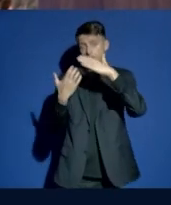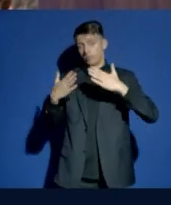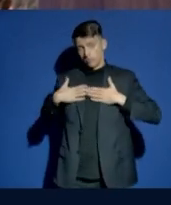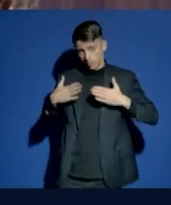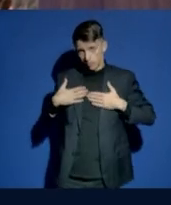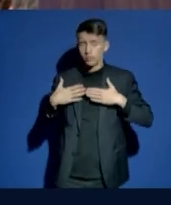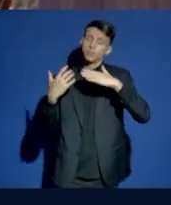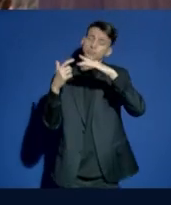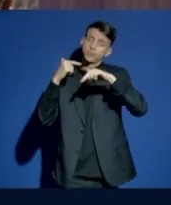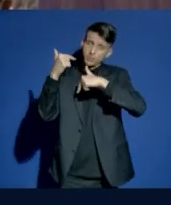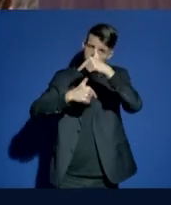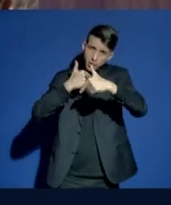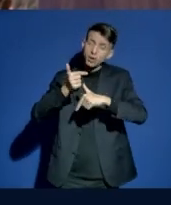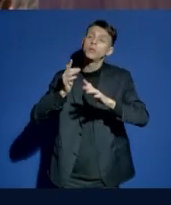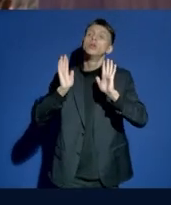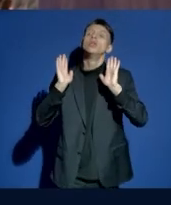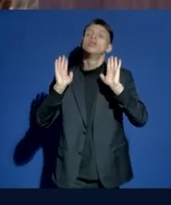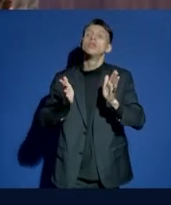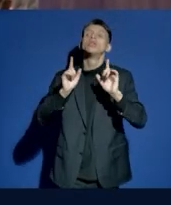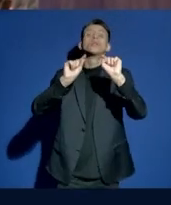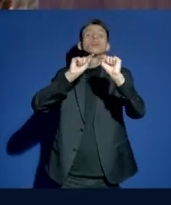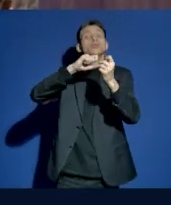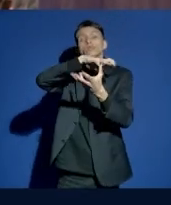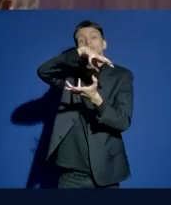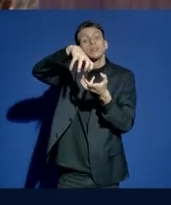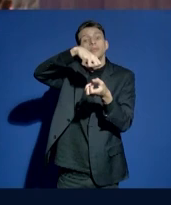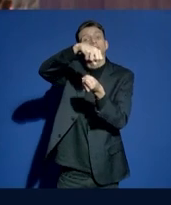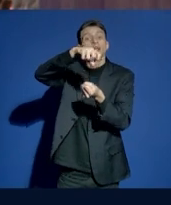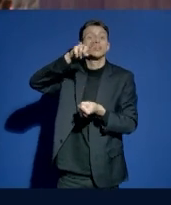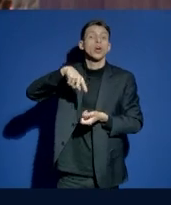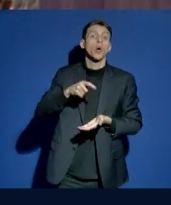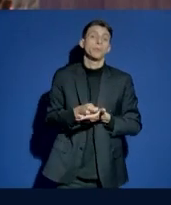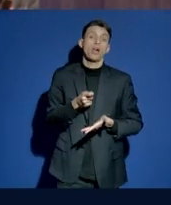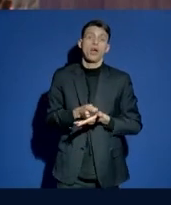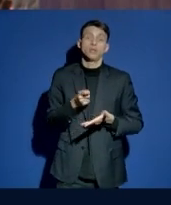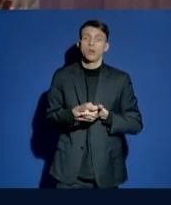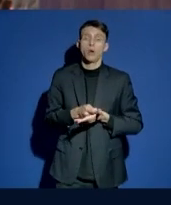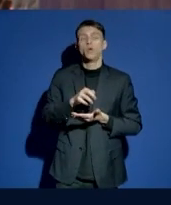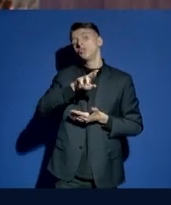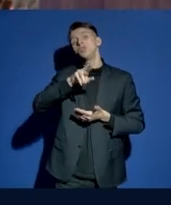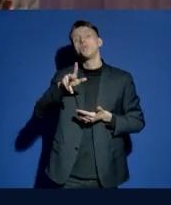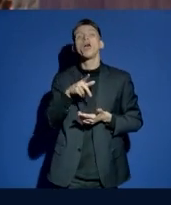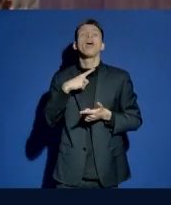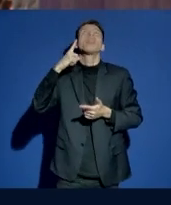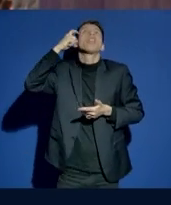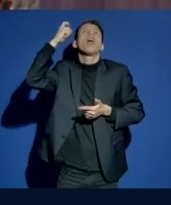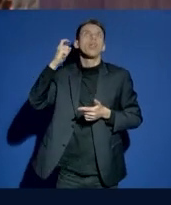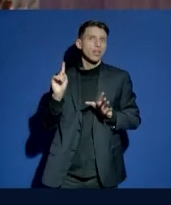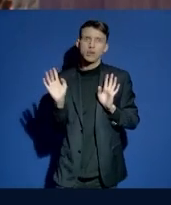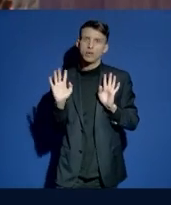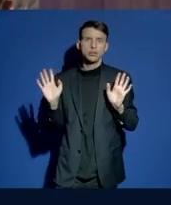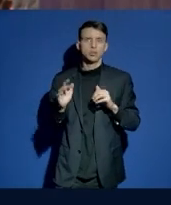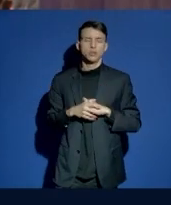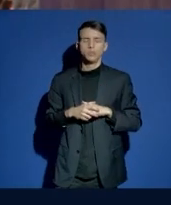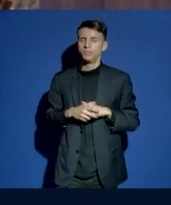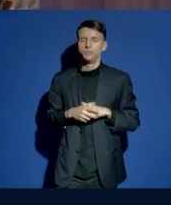Thiago, a gente encara sustentabilidade como obrigação e não como retórica.